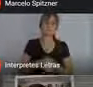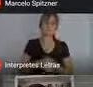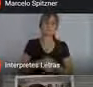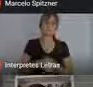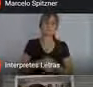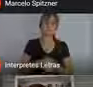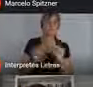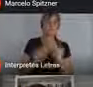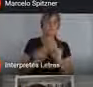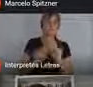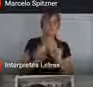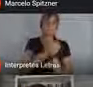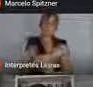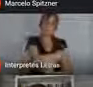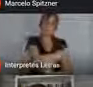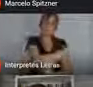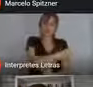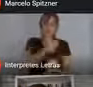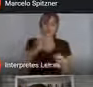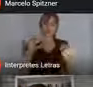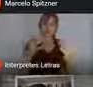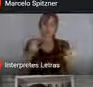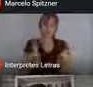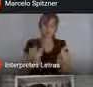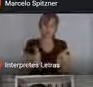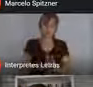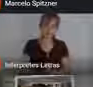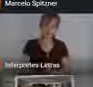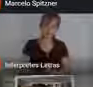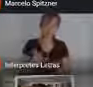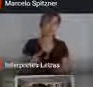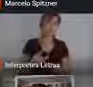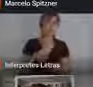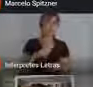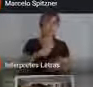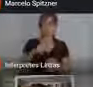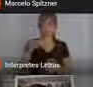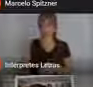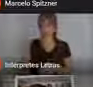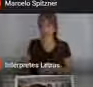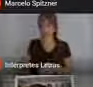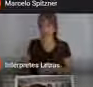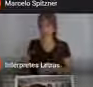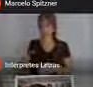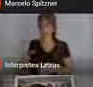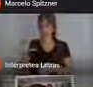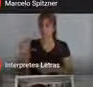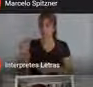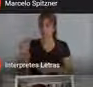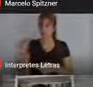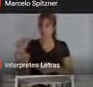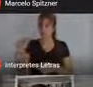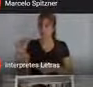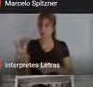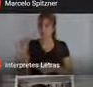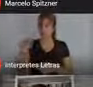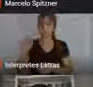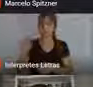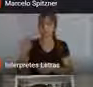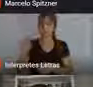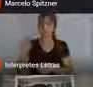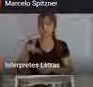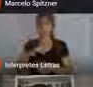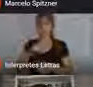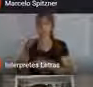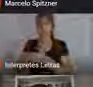estão aí acompanhando, né. Então, temos várias perguntas aqui, selecionei algumas perguntas que foram feitas.